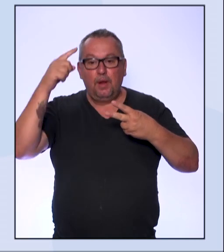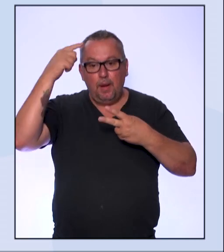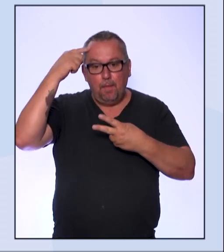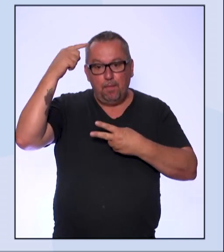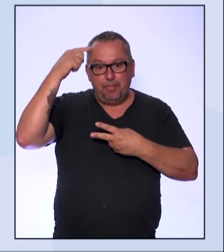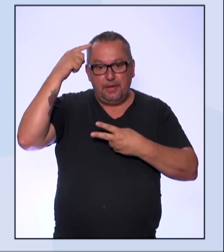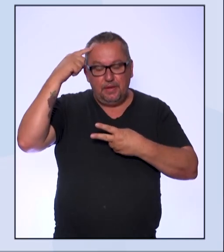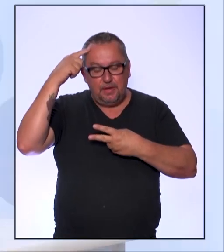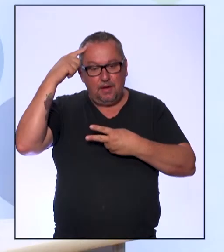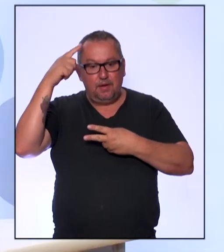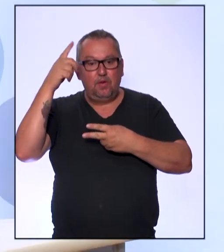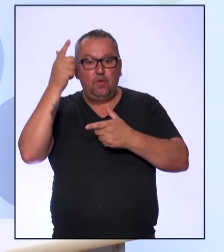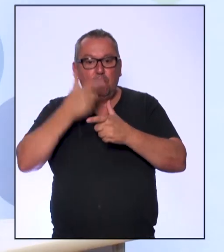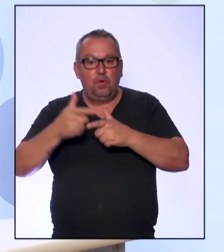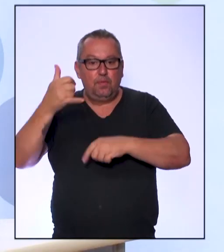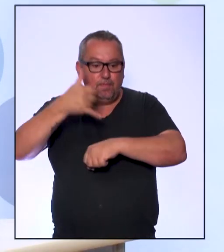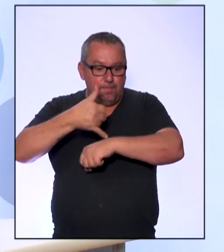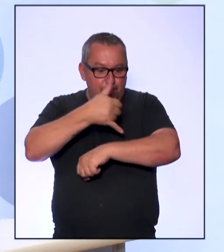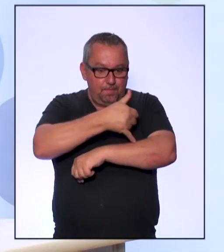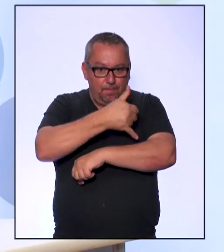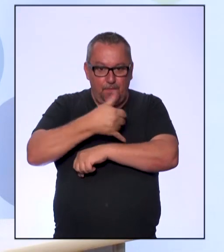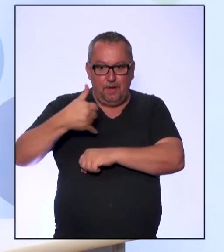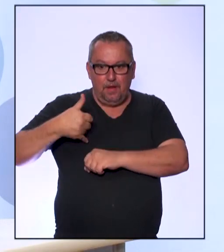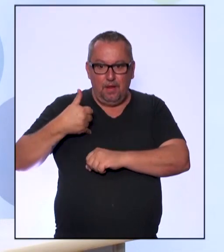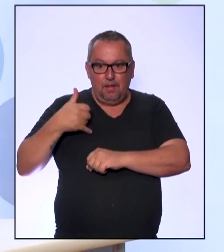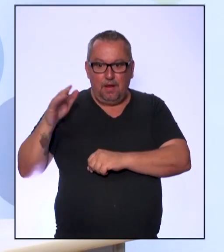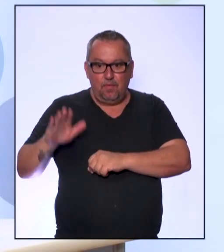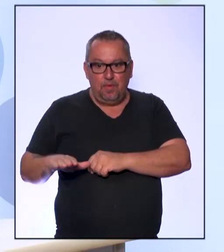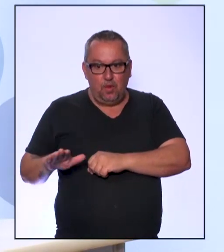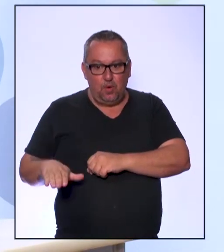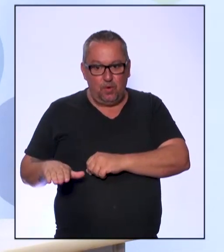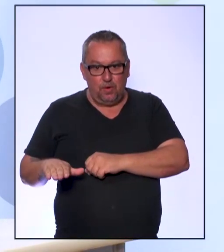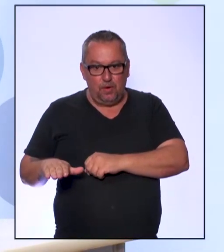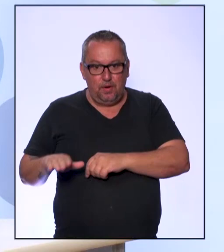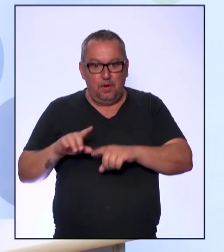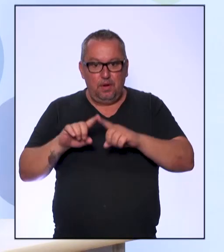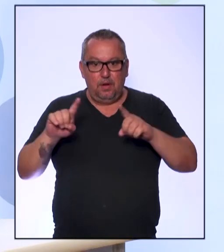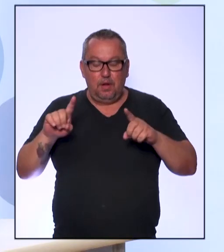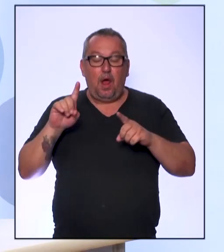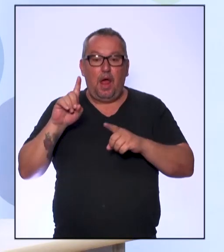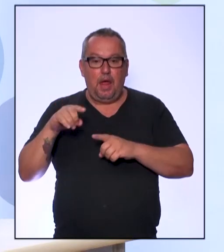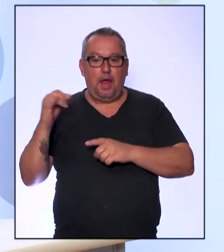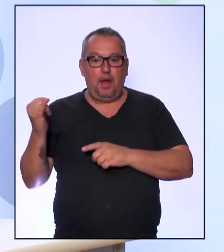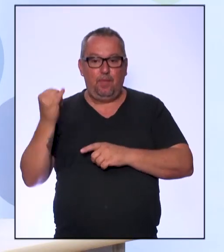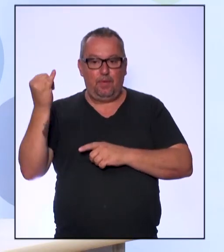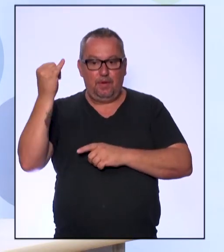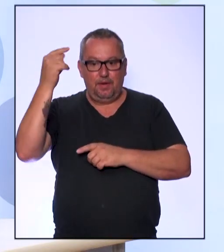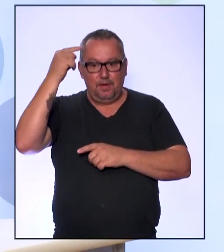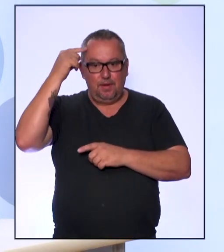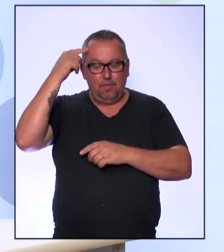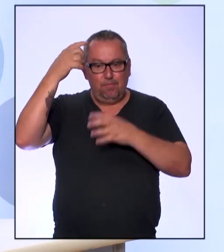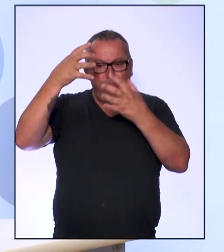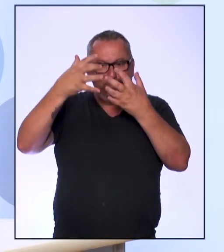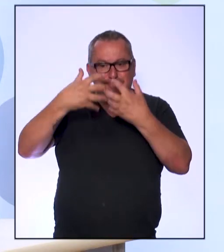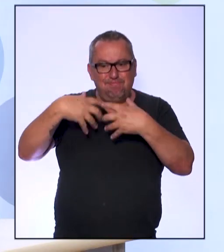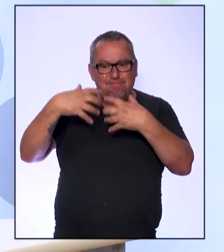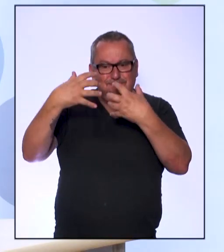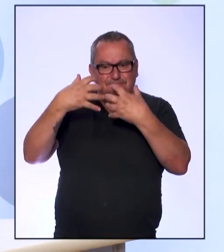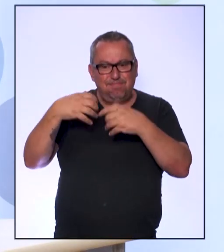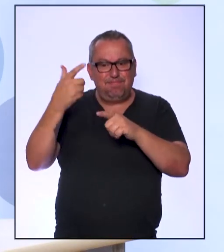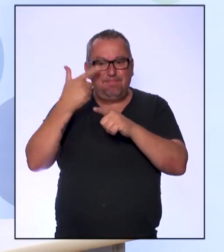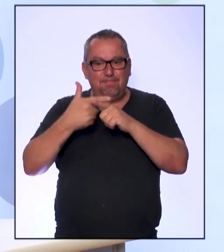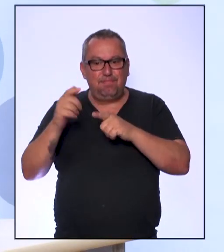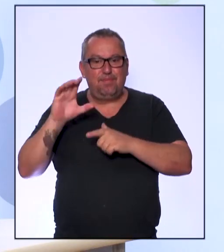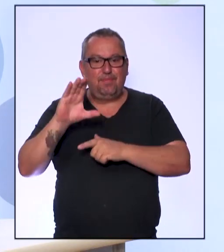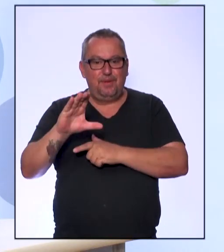da tatuagem em menores de idade? Então, é muito importante que vocês pensem, reflitam sobre isso. Se vocês quiserem,